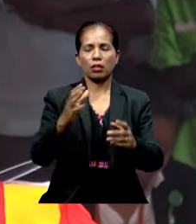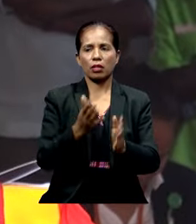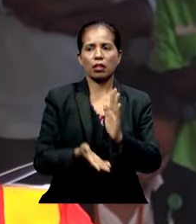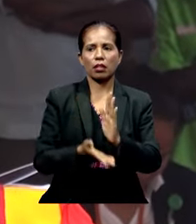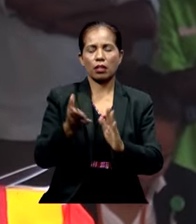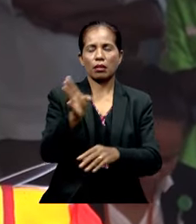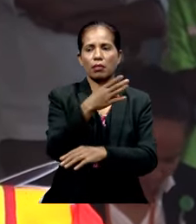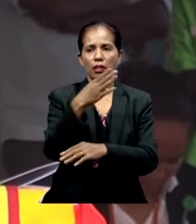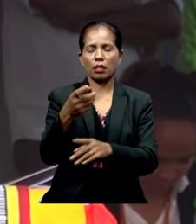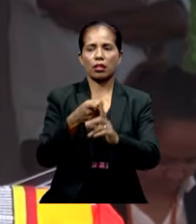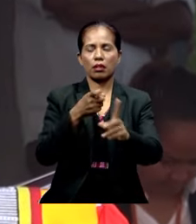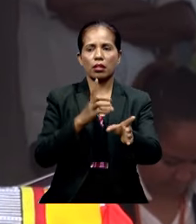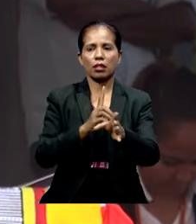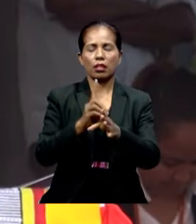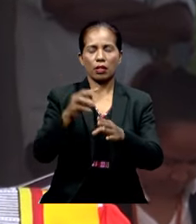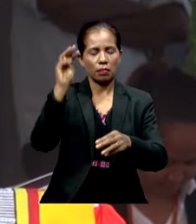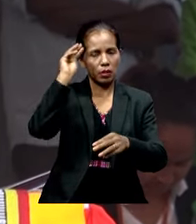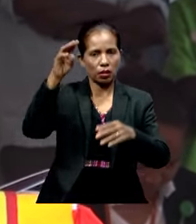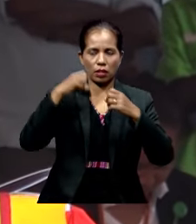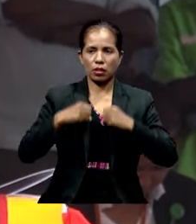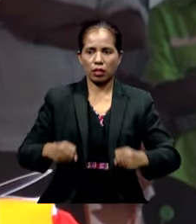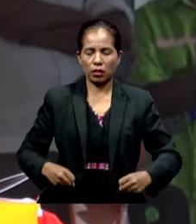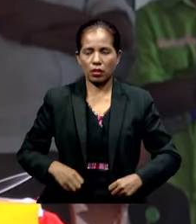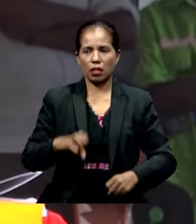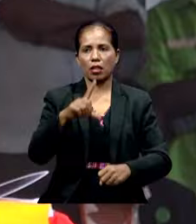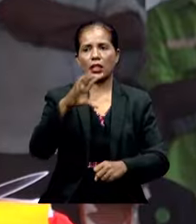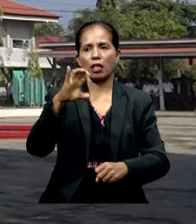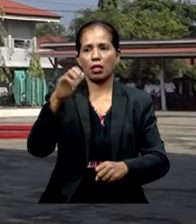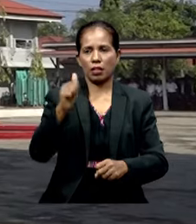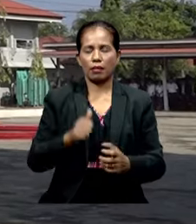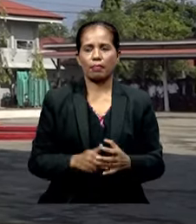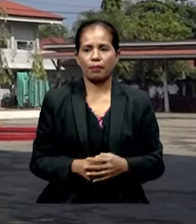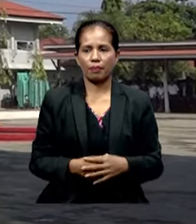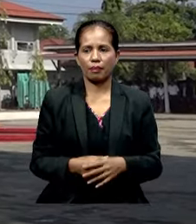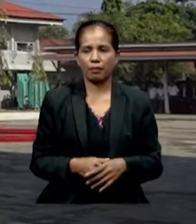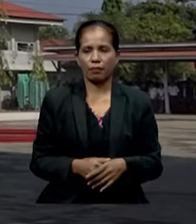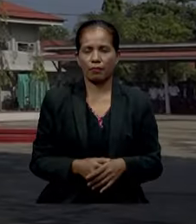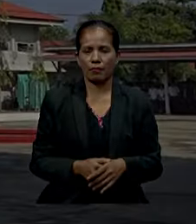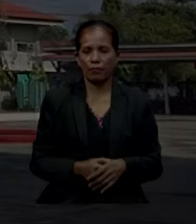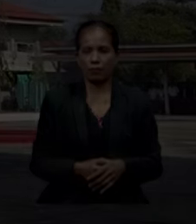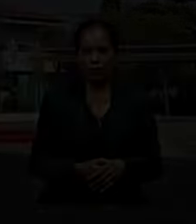bandeira, nebe dirige diretamente o ministro da Saúde, Elia dos Reis Amaral, Adriano Verdial, Zeme dos Santos, GMN.